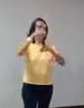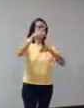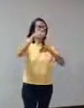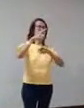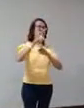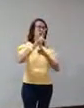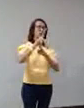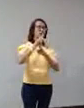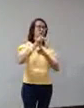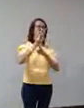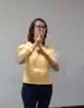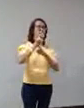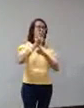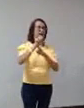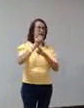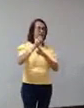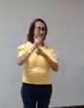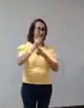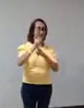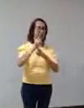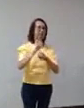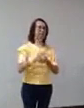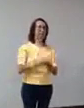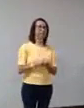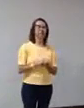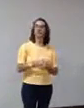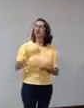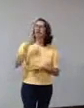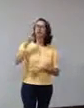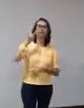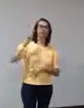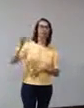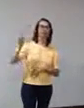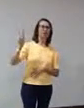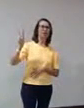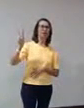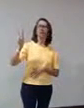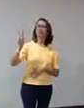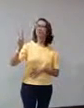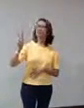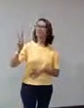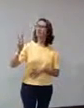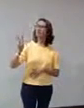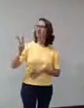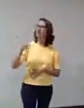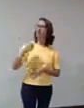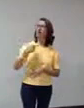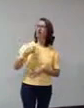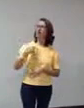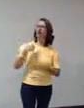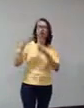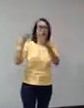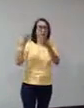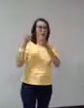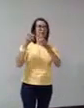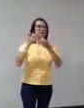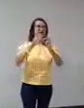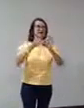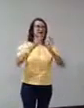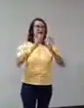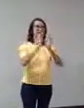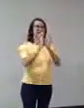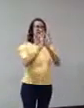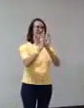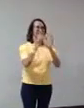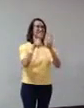ele tem uma série de fotos. Quando eu vi essa aqui, eu logo associei com a célula de Purkinje, do cerebelo. E aí,